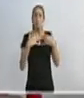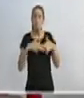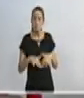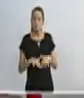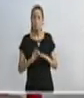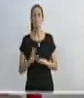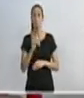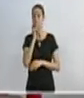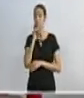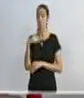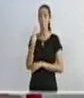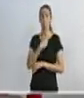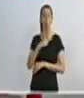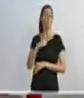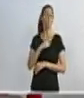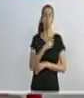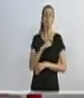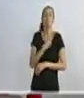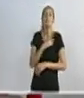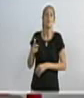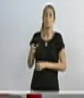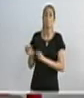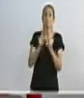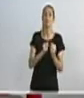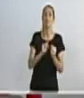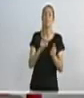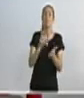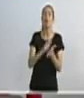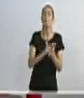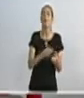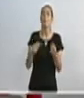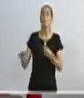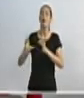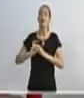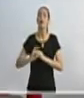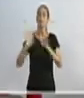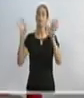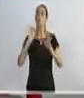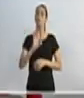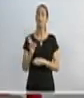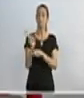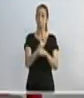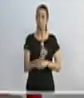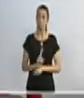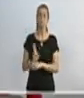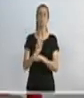para licenciar? Não, não tenho, mas eu tenho a competência comum para fiscalizar.